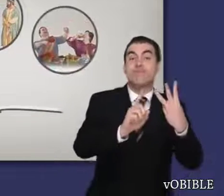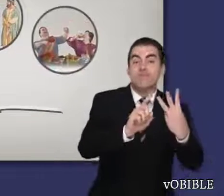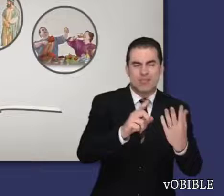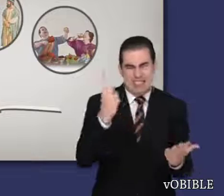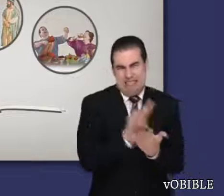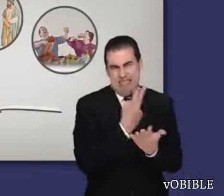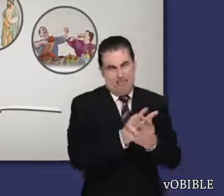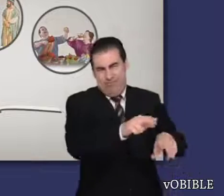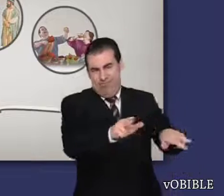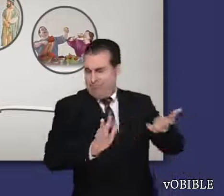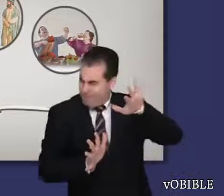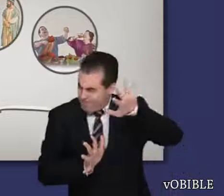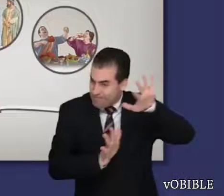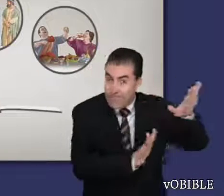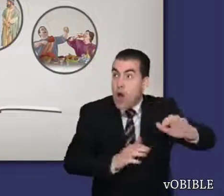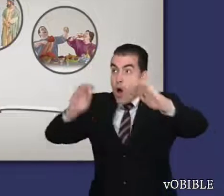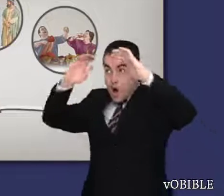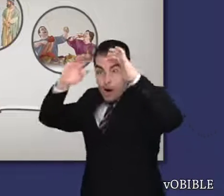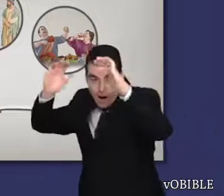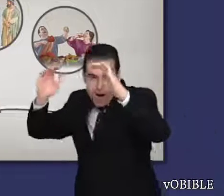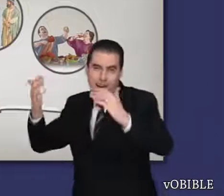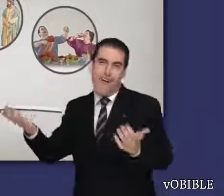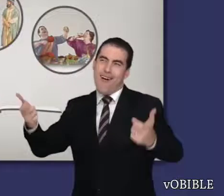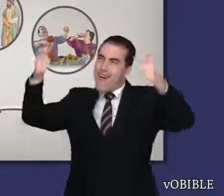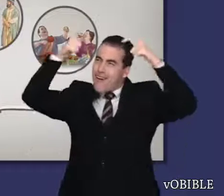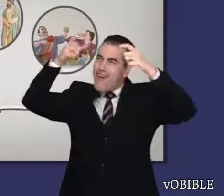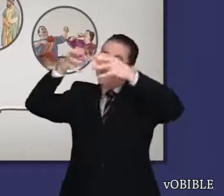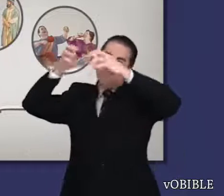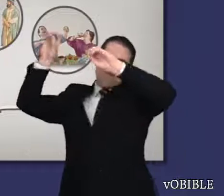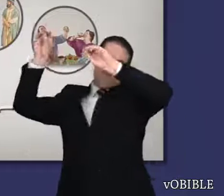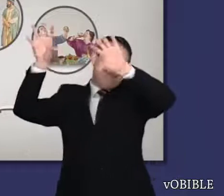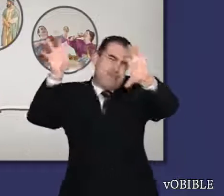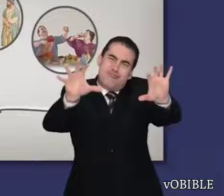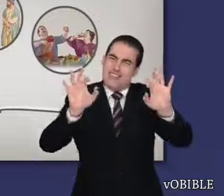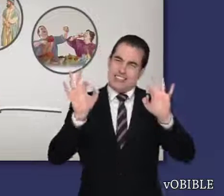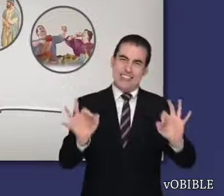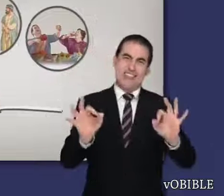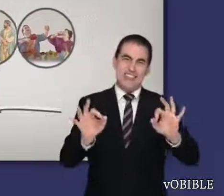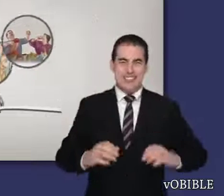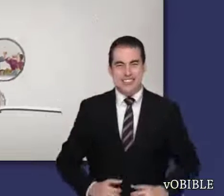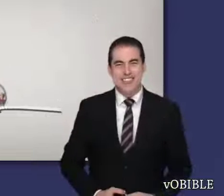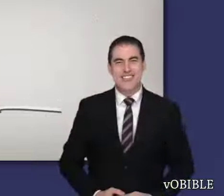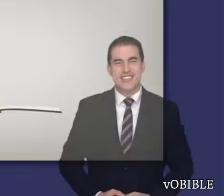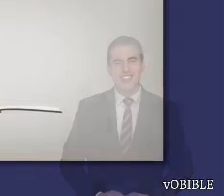que apoiam o reino de Deus precisam rejeitar as características ruins deste mundo.